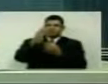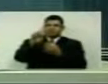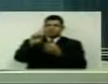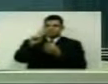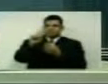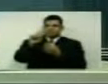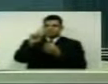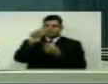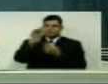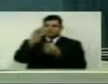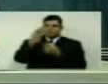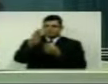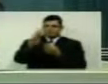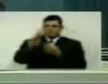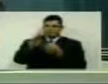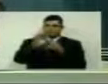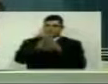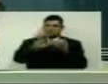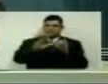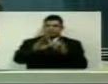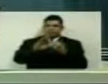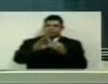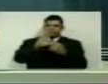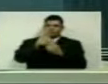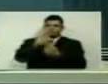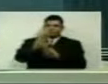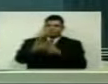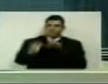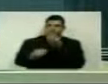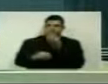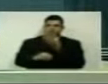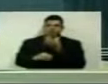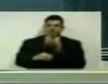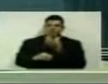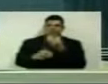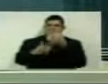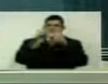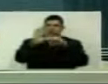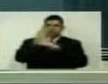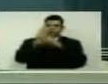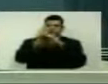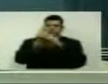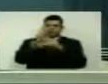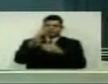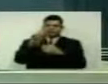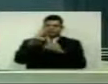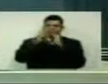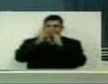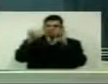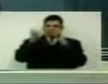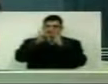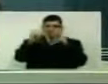Capiberibe, a conhecida Lei da Transparência, que estabeleceu regras